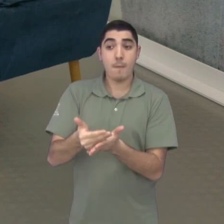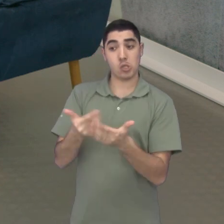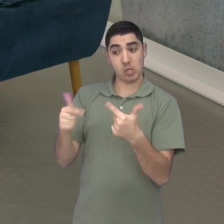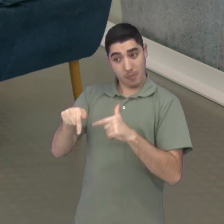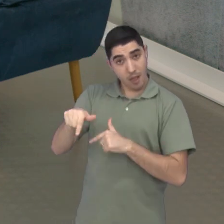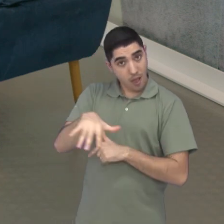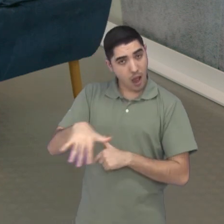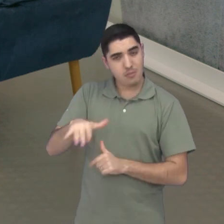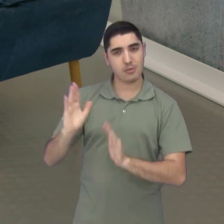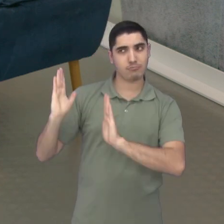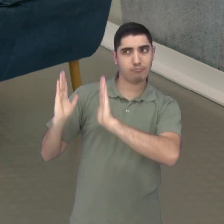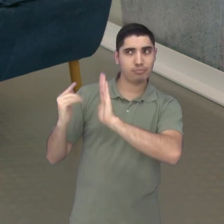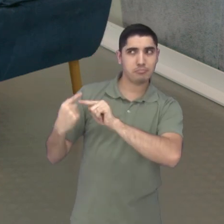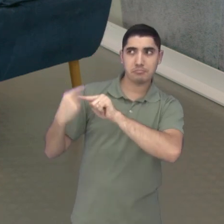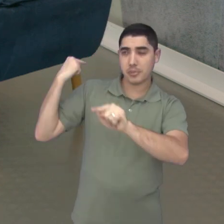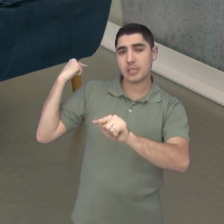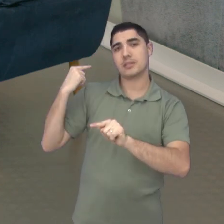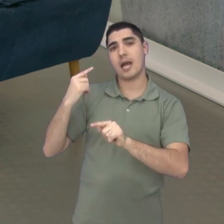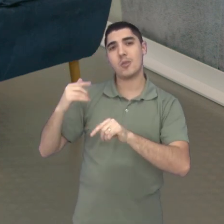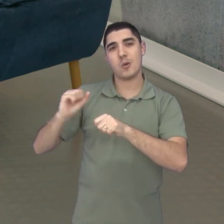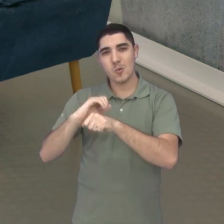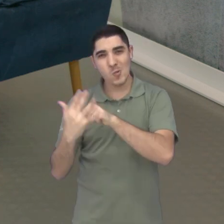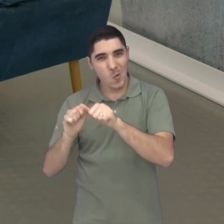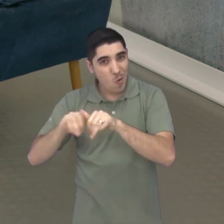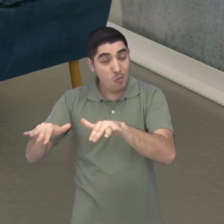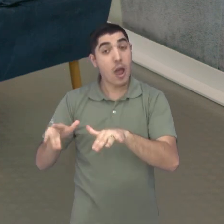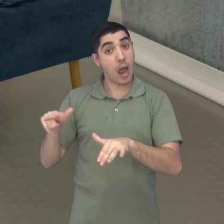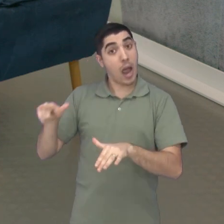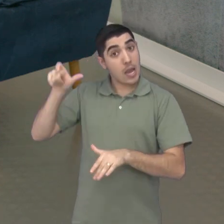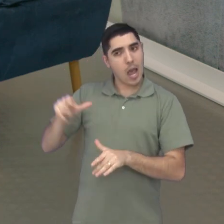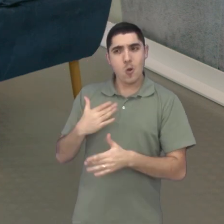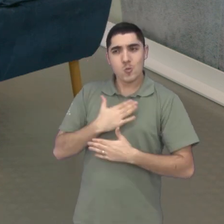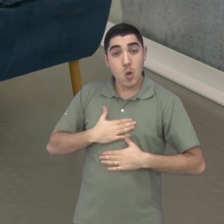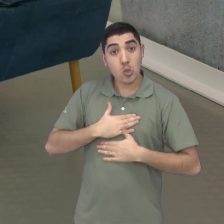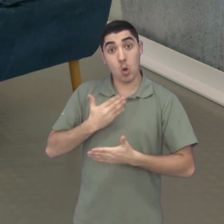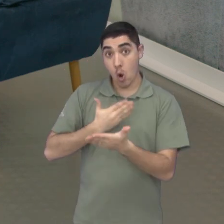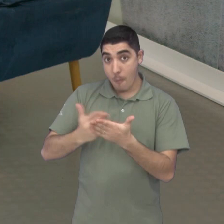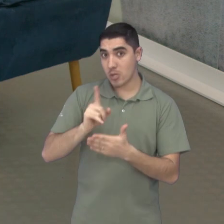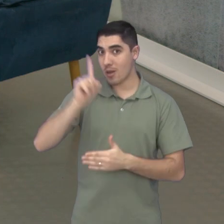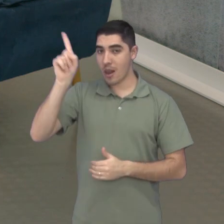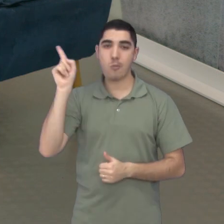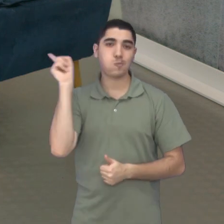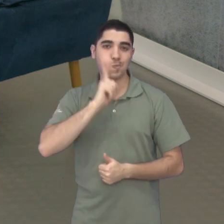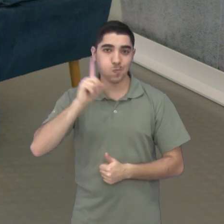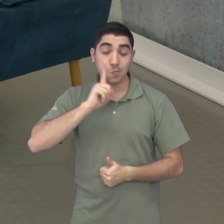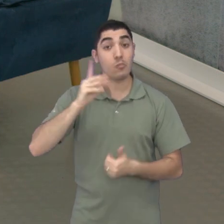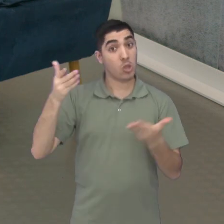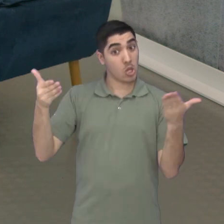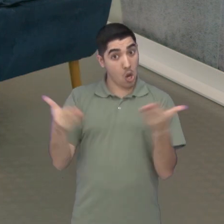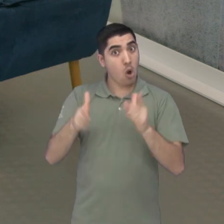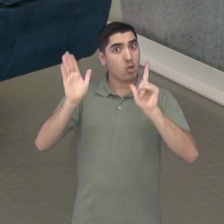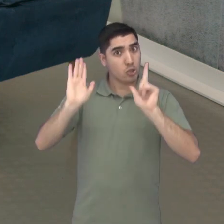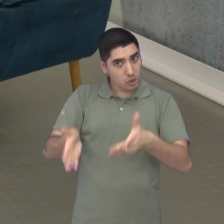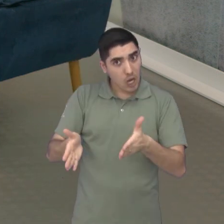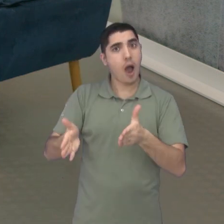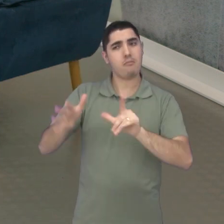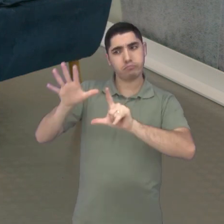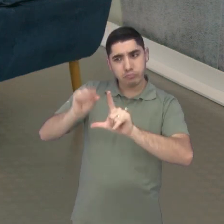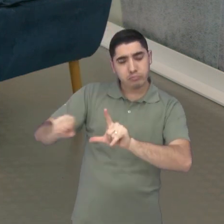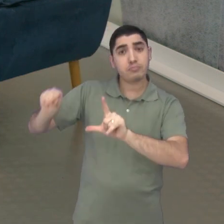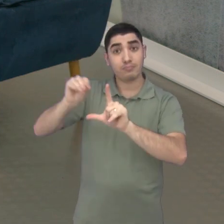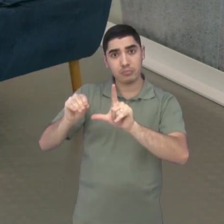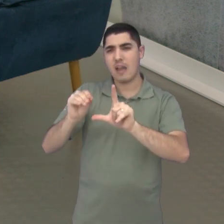na pandemia e se apaixonou. Começou a carreira nos Estados Unidos e hoje já dublou e dubla